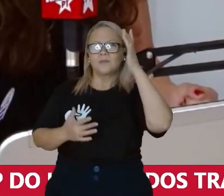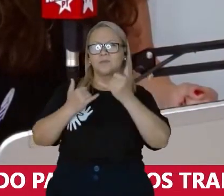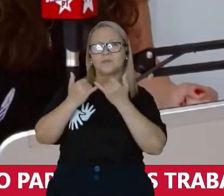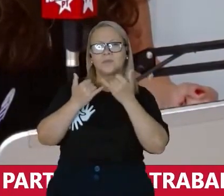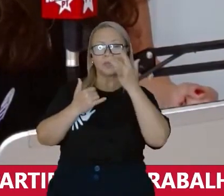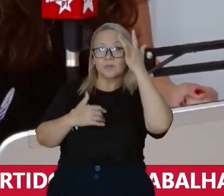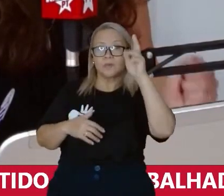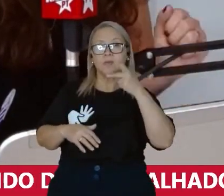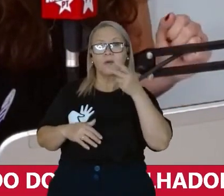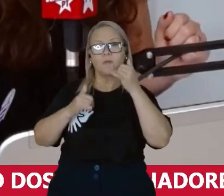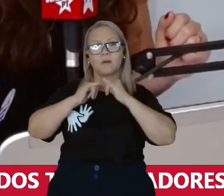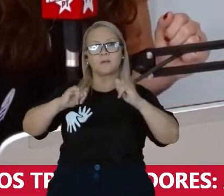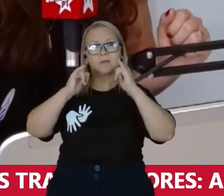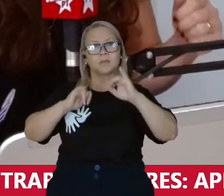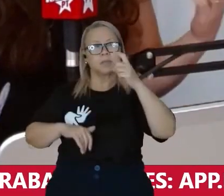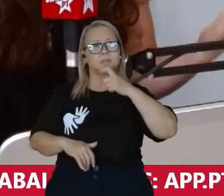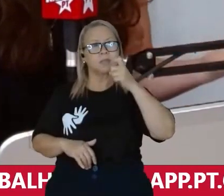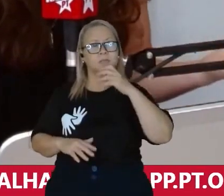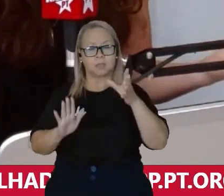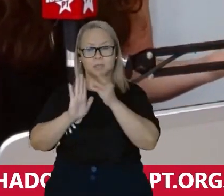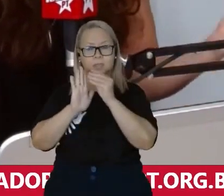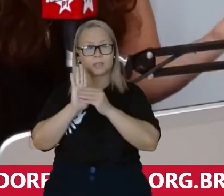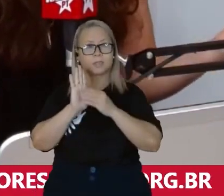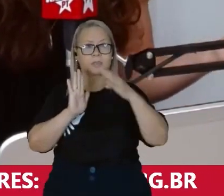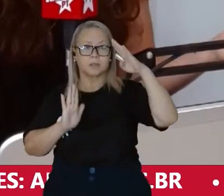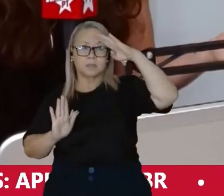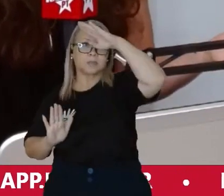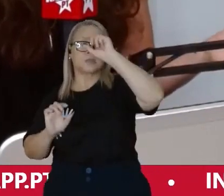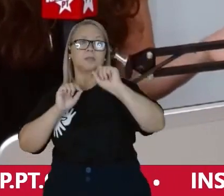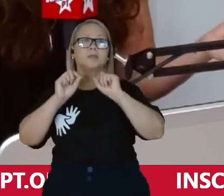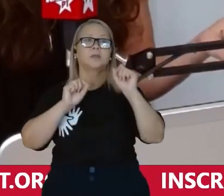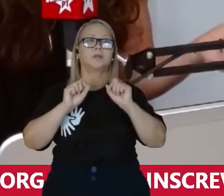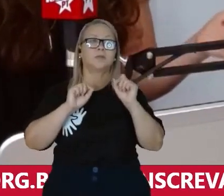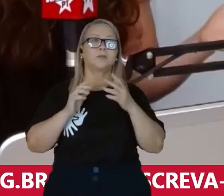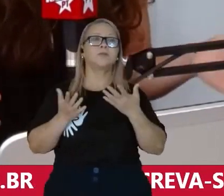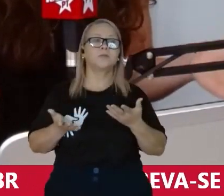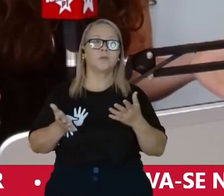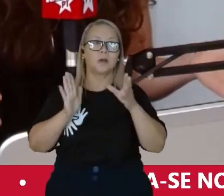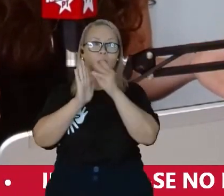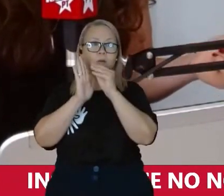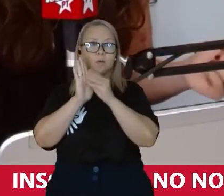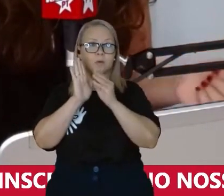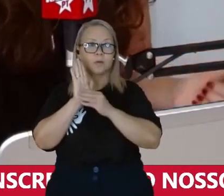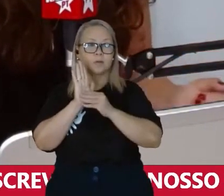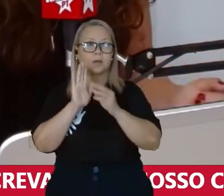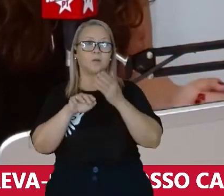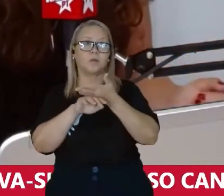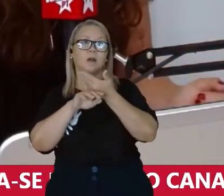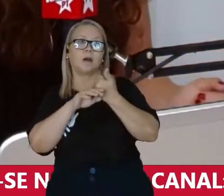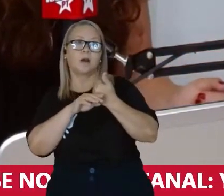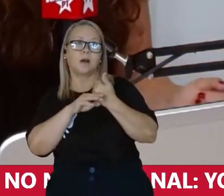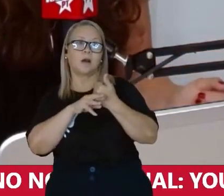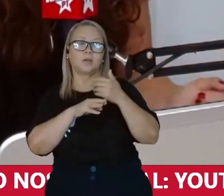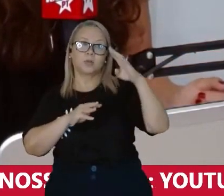Moura, disseminar conteúdos bolsonaristas do que o fact-checking, né? E é verdade, e conteúdo anti-bolsonarista. Será que o